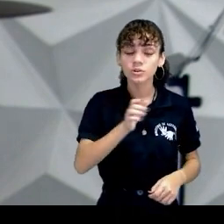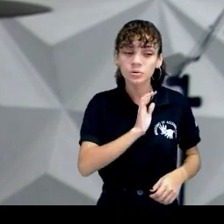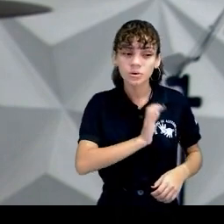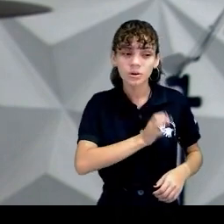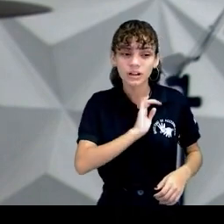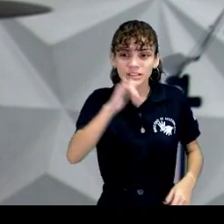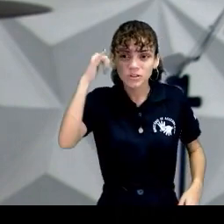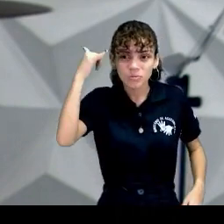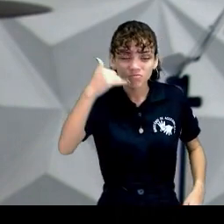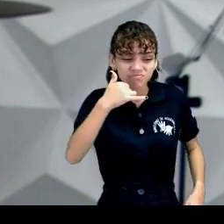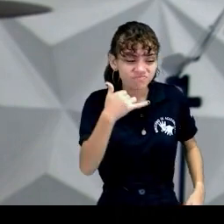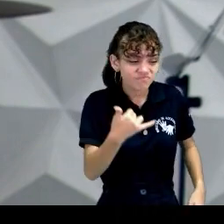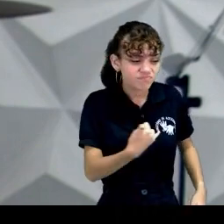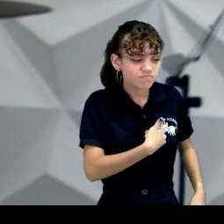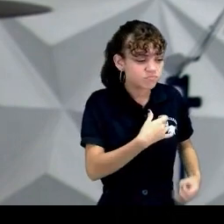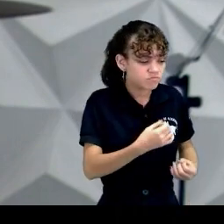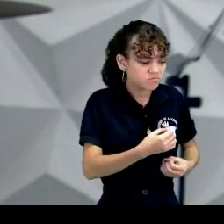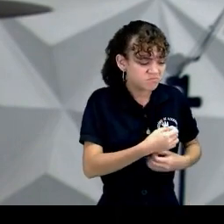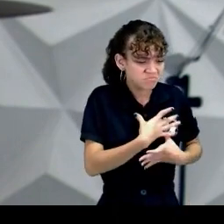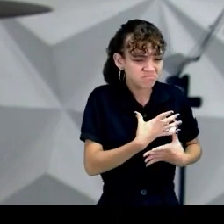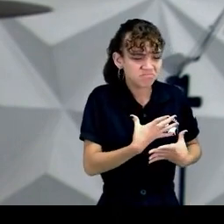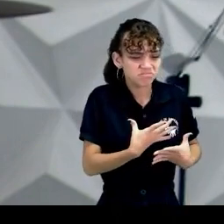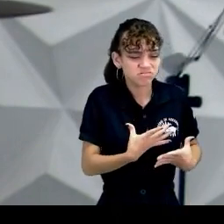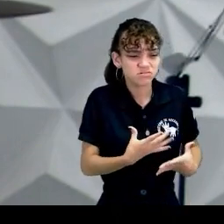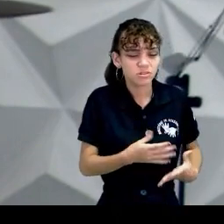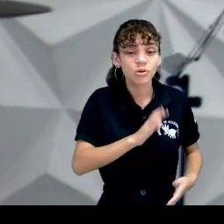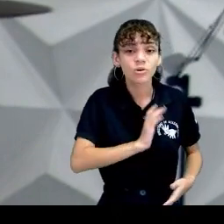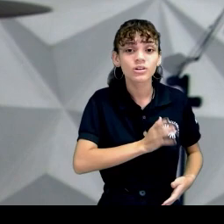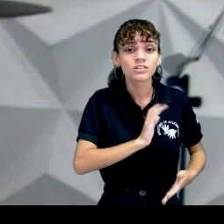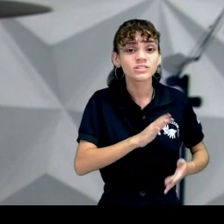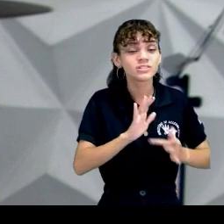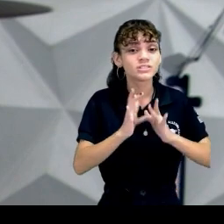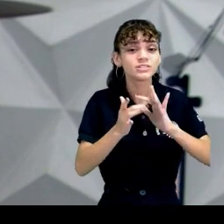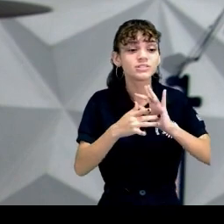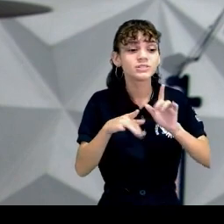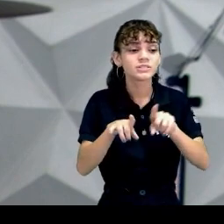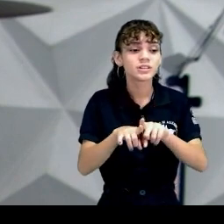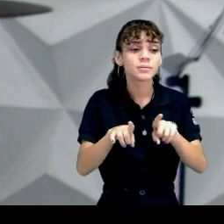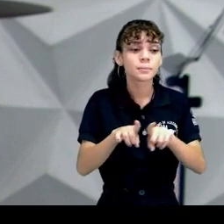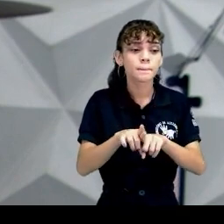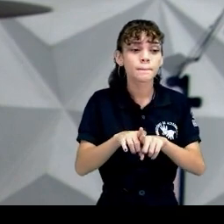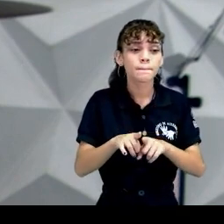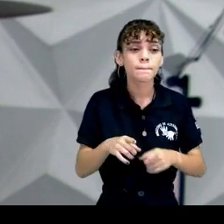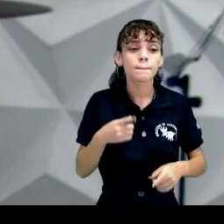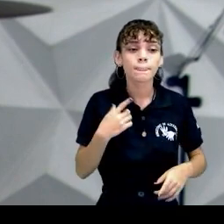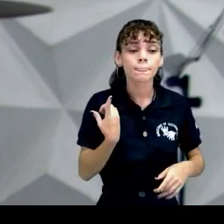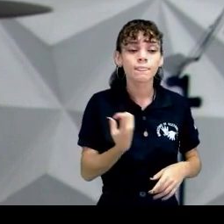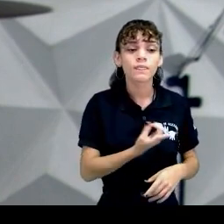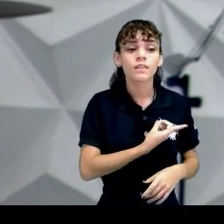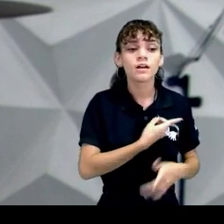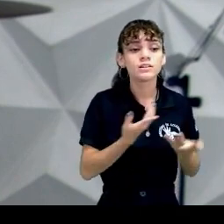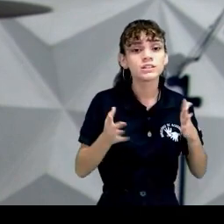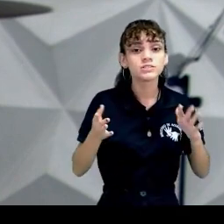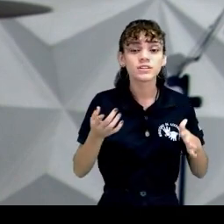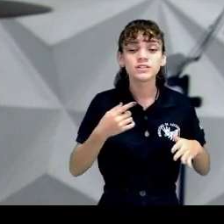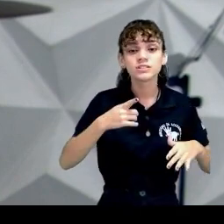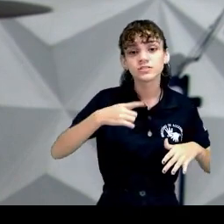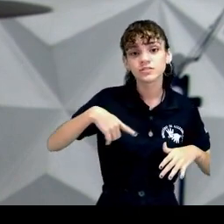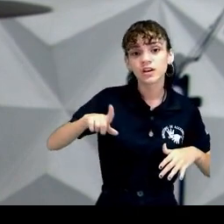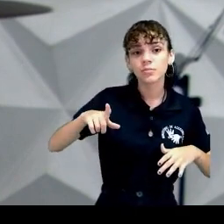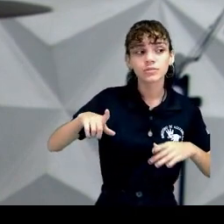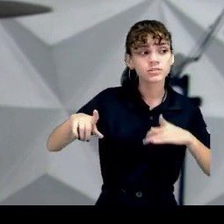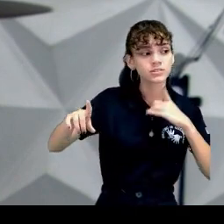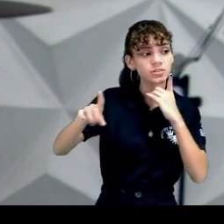nós vem correndo, gritando e buscando ajuda. Mas com o tempo, depois que a cura